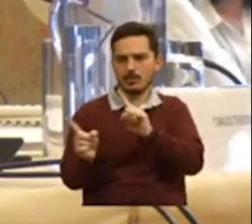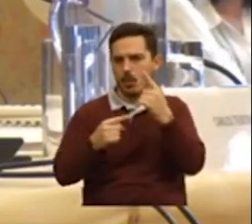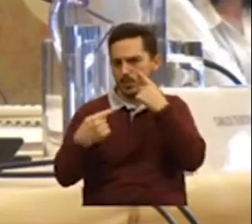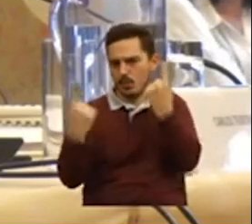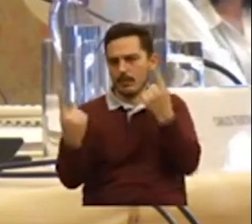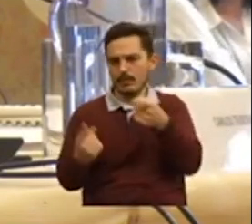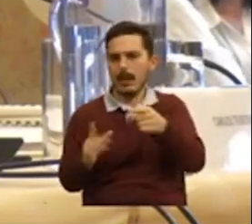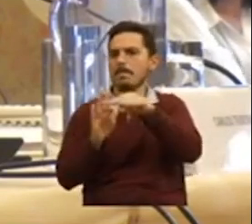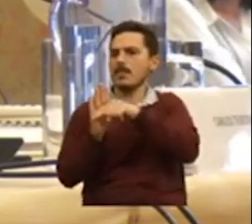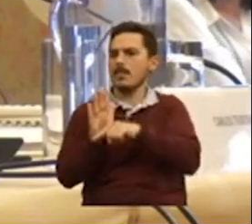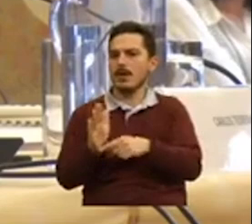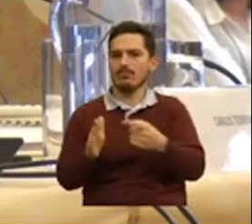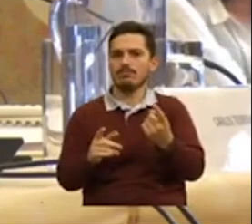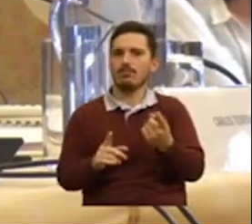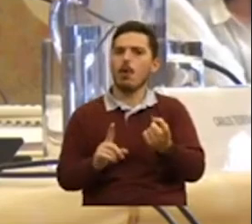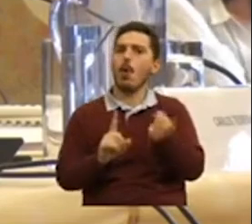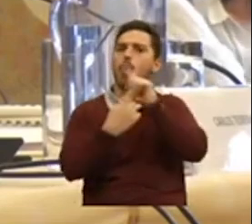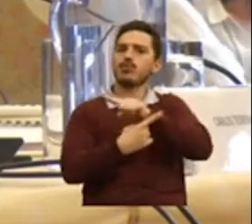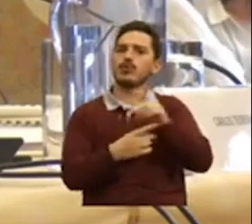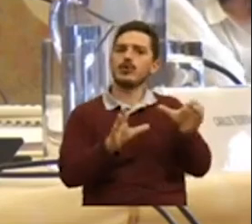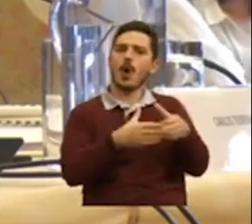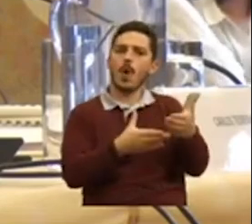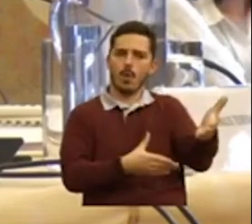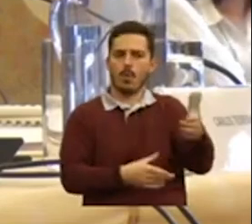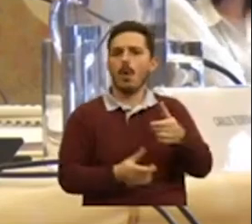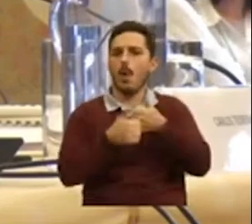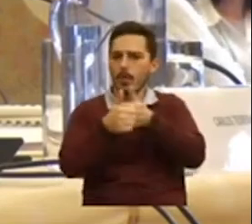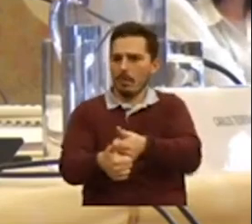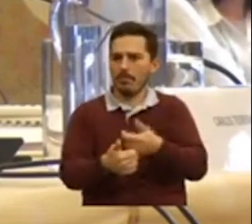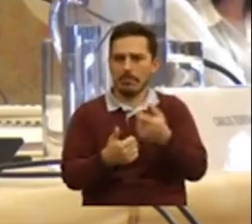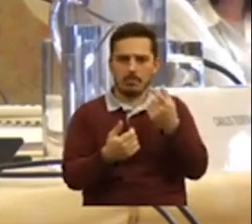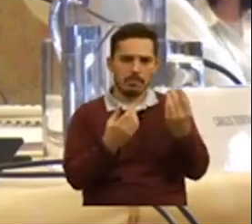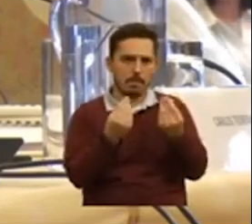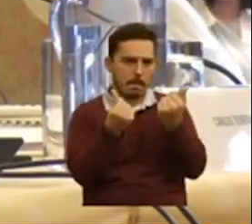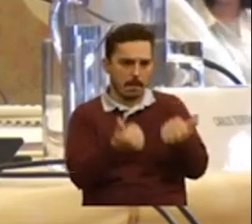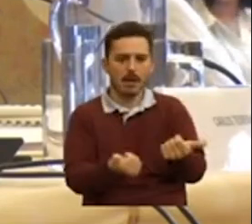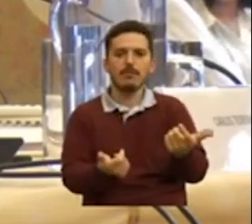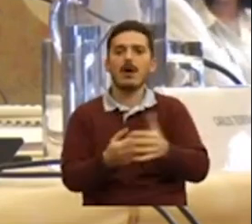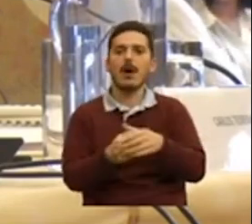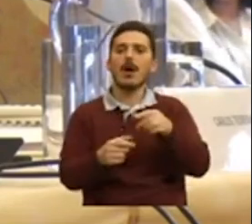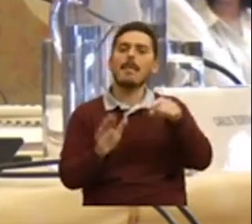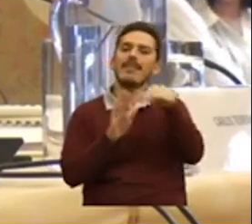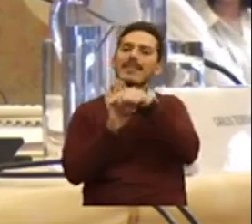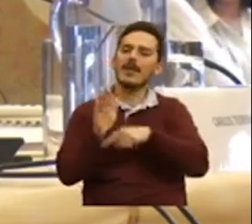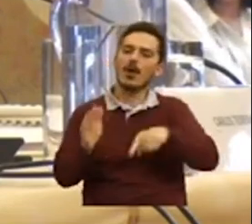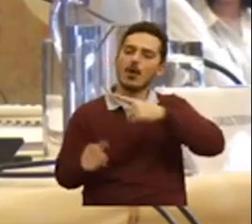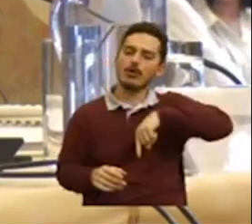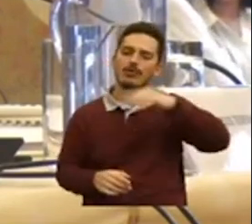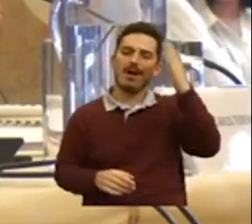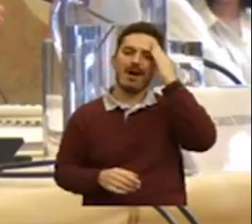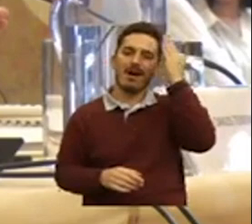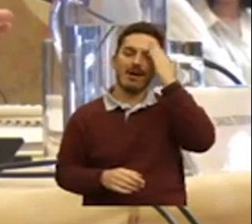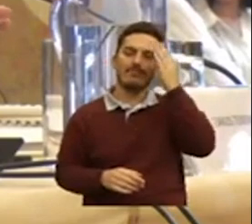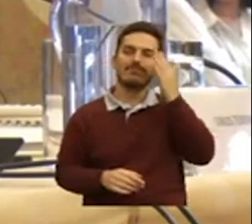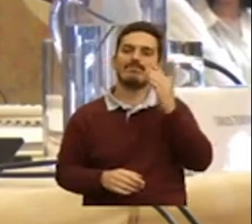públicos, uma medida que a oposição acompanhou, e bem, a política que nós consideramos que tem